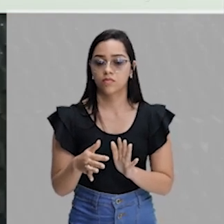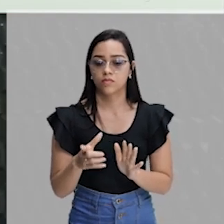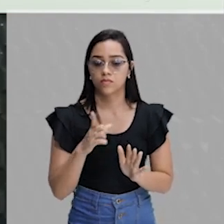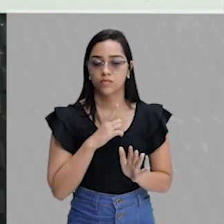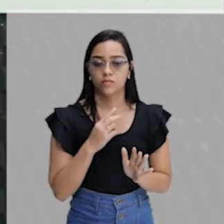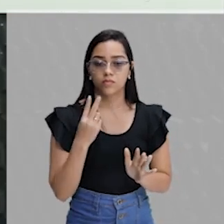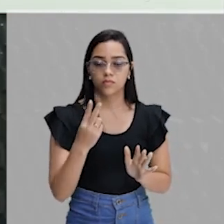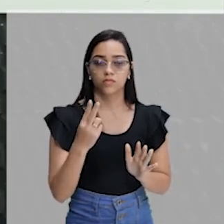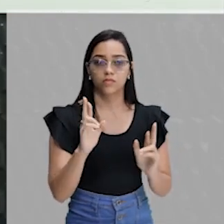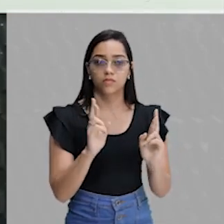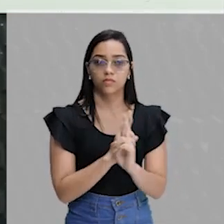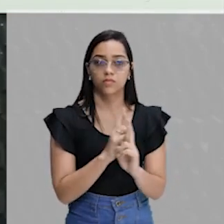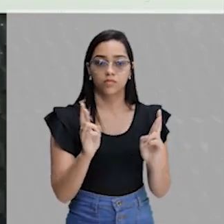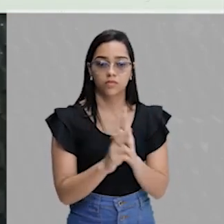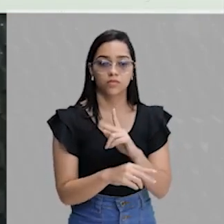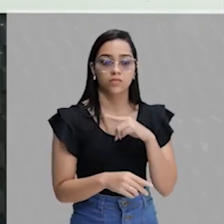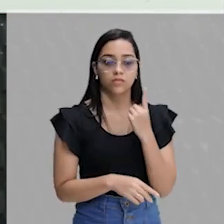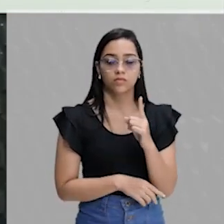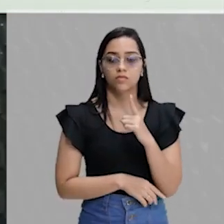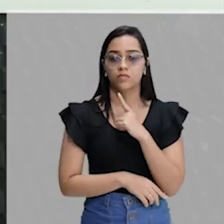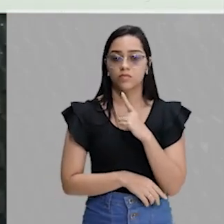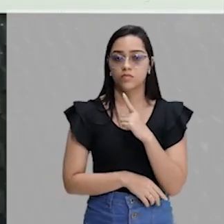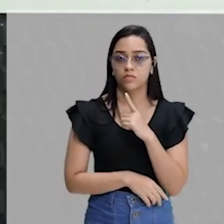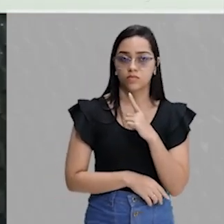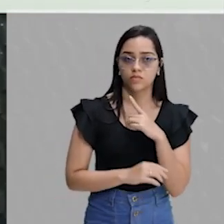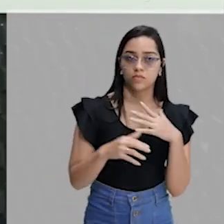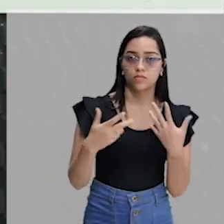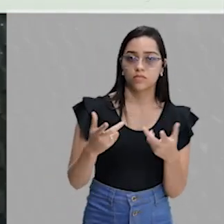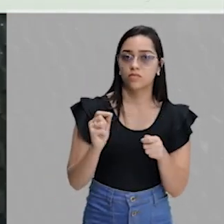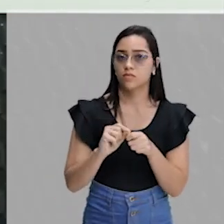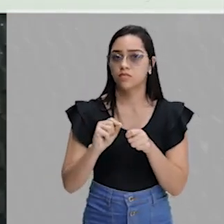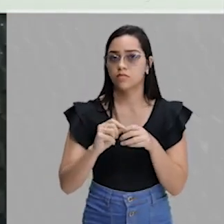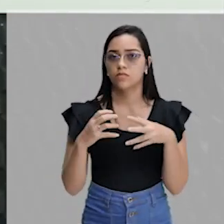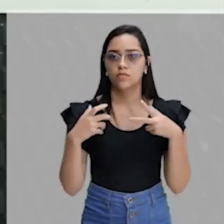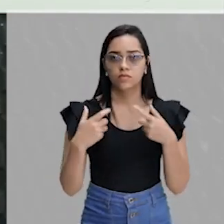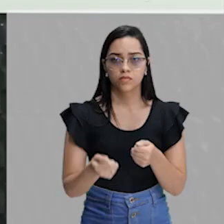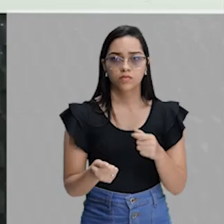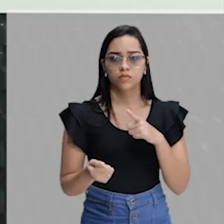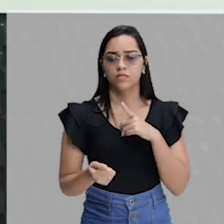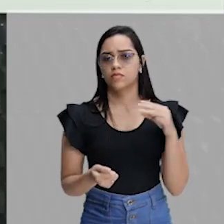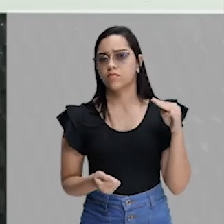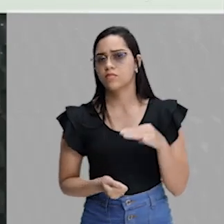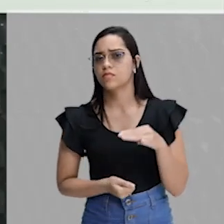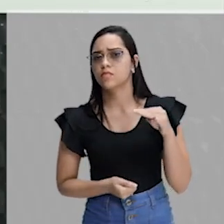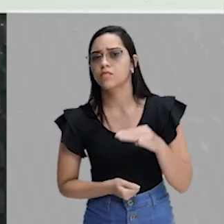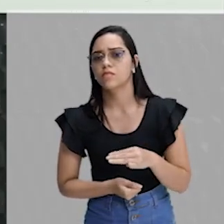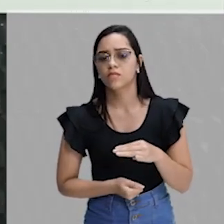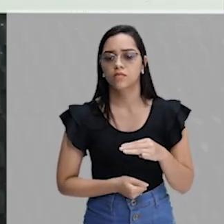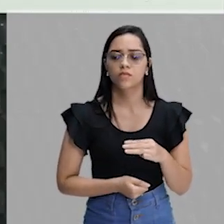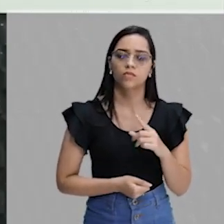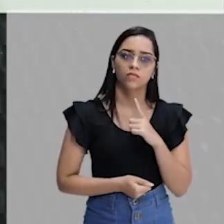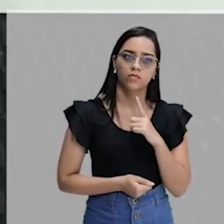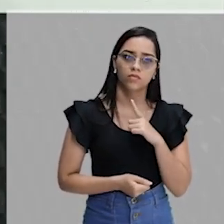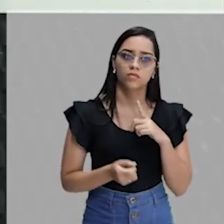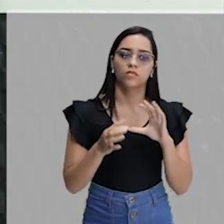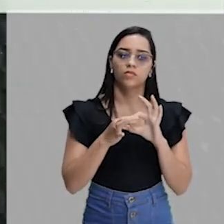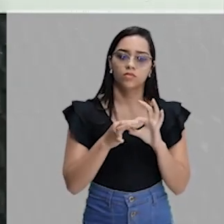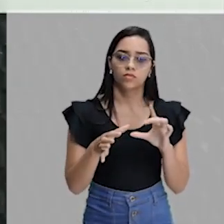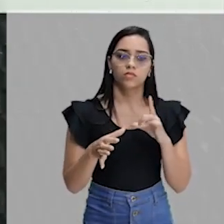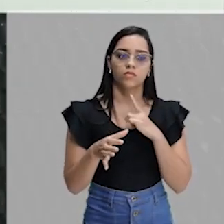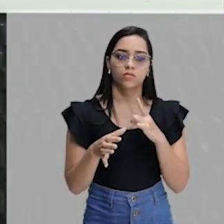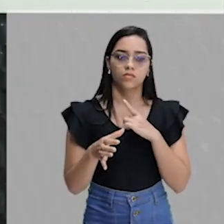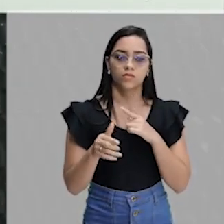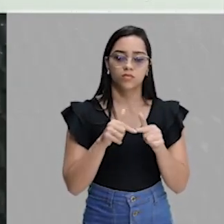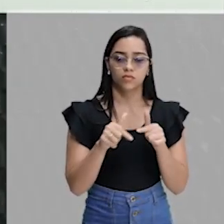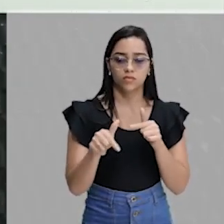essas duas relações, nós temos ali, né, fazendo toda essa jogada matemática, certo? Então, espontaneamente nasce o